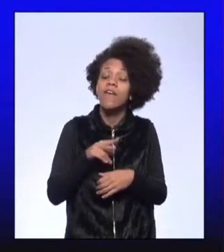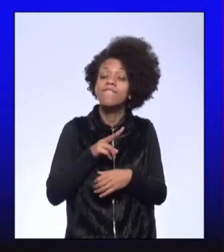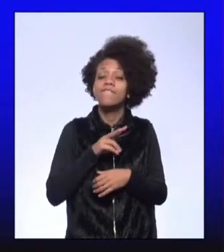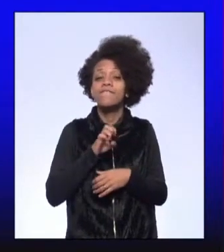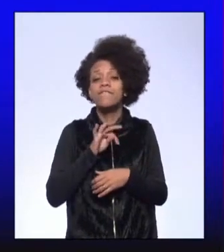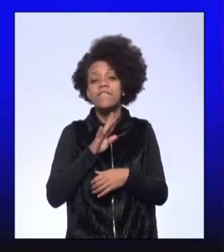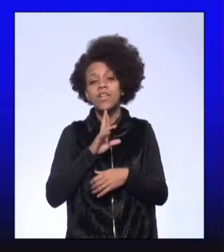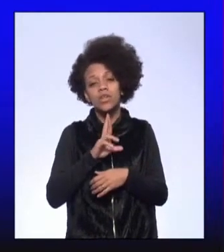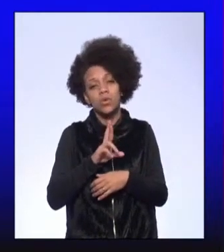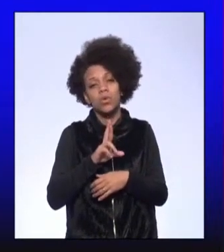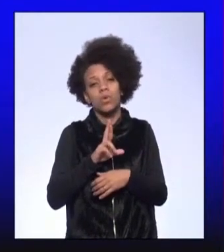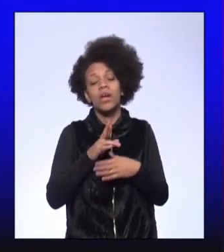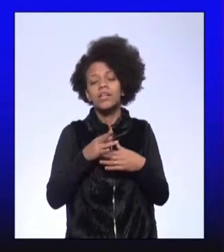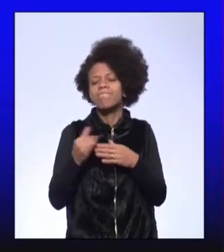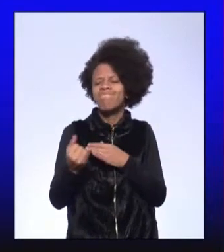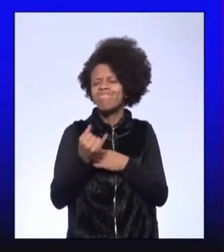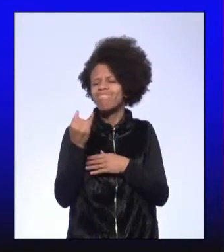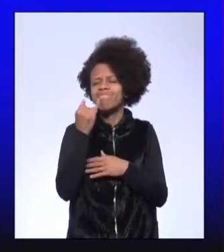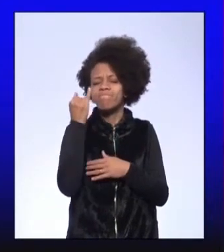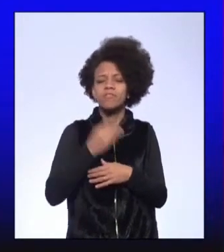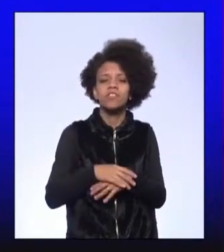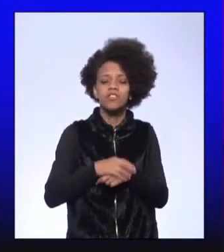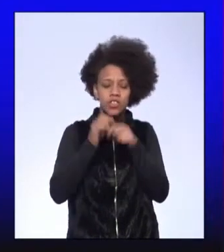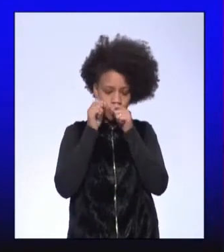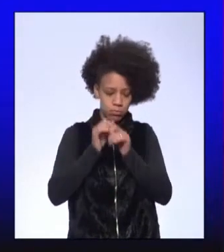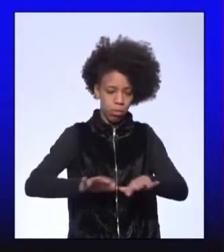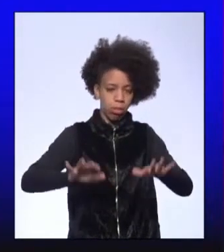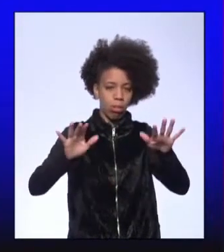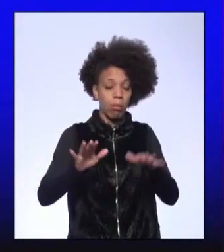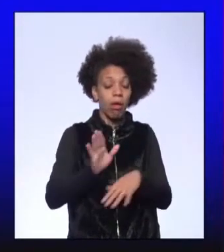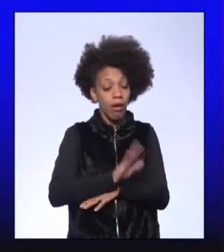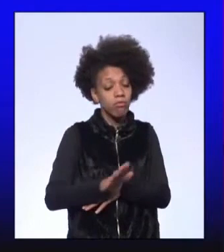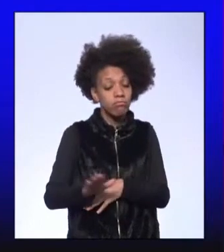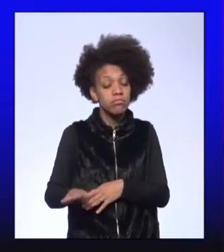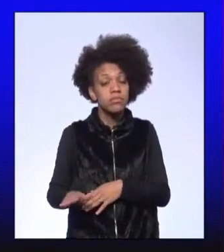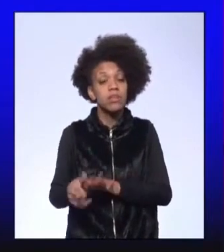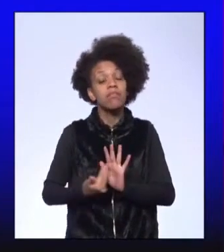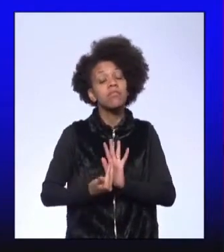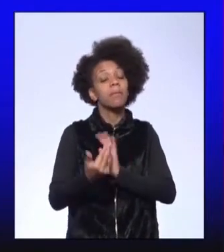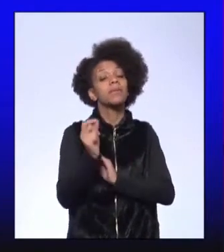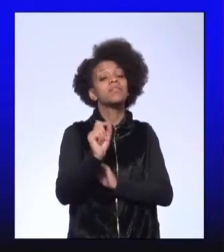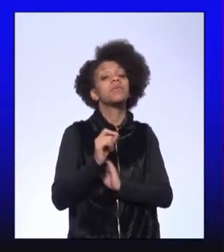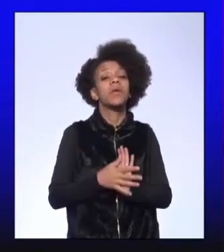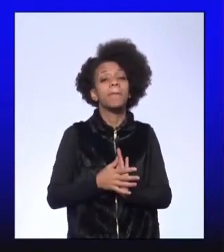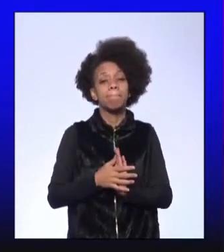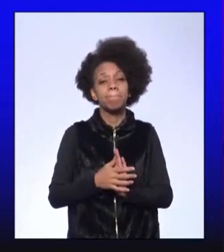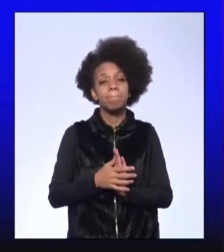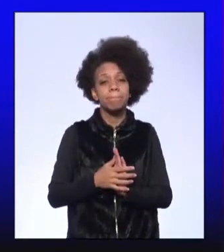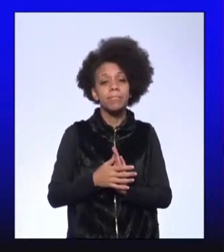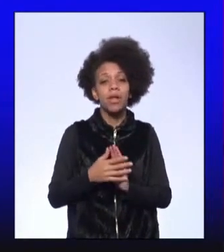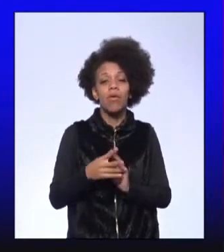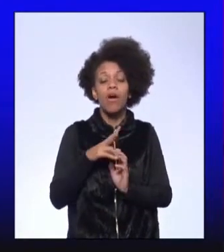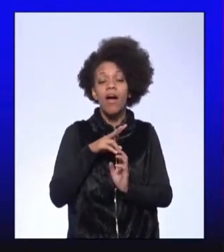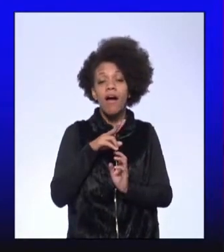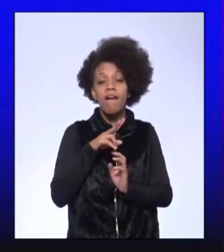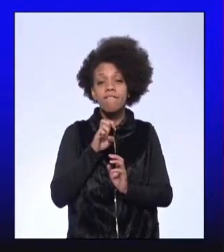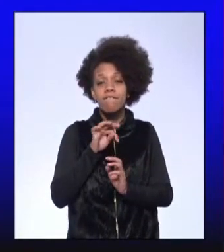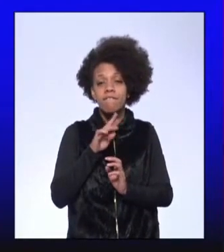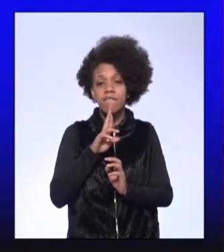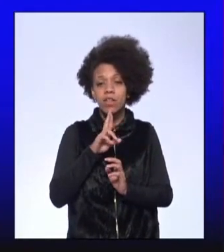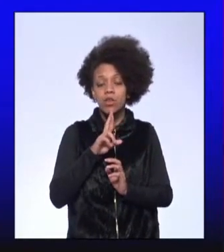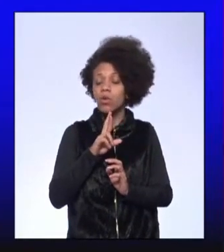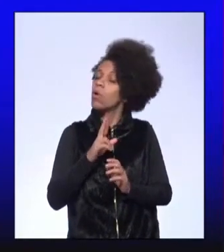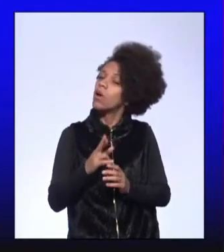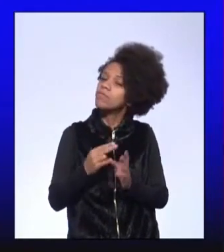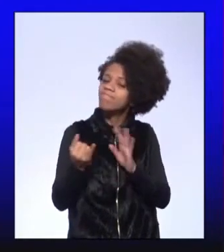vetores importantíssimos de transmissão. As crianças representam, vamos dizer, um vetor muito